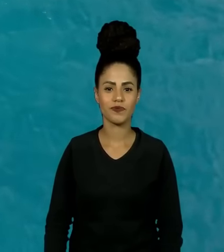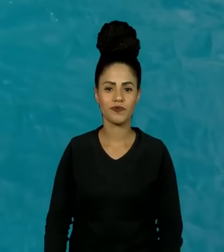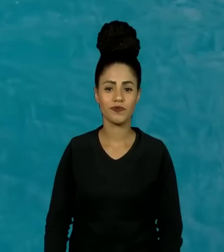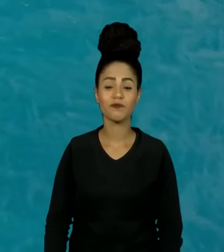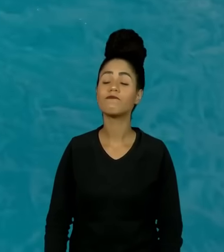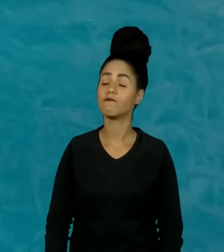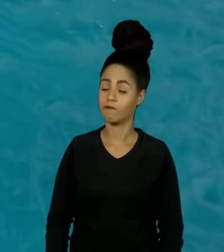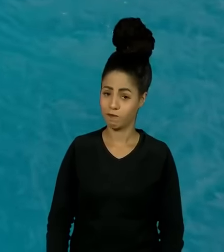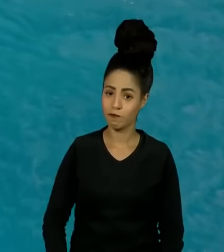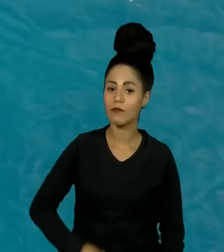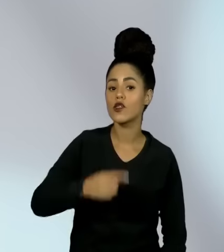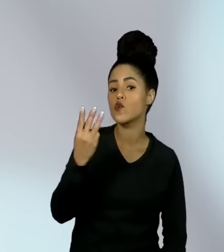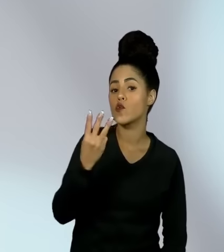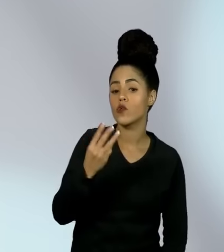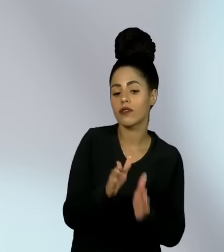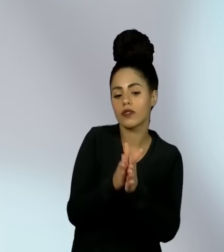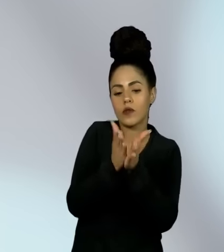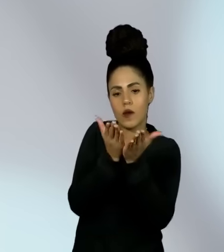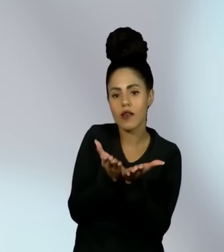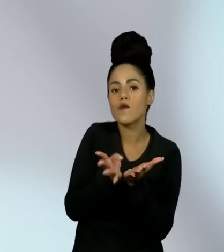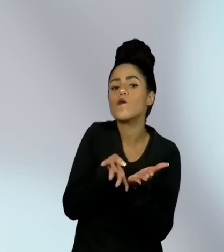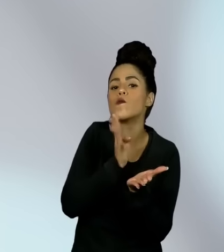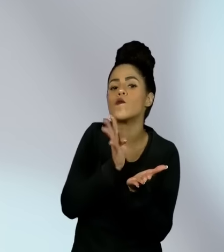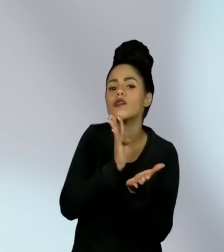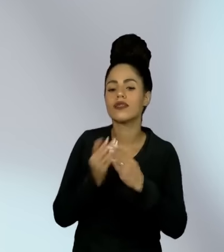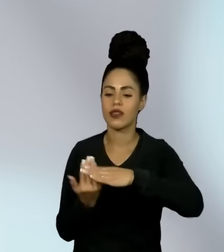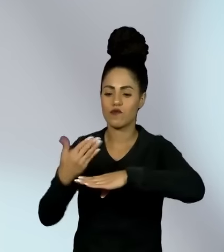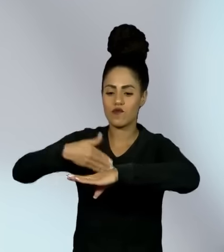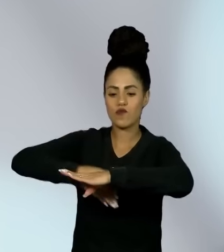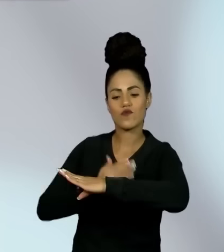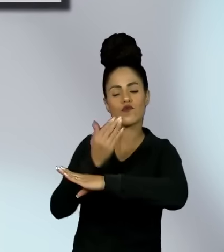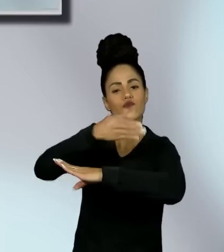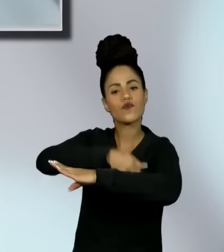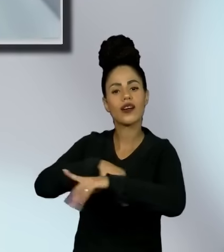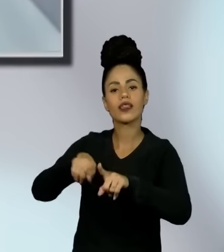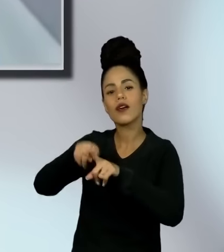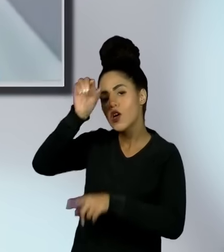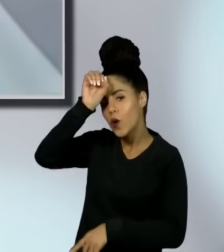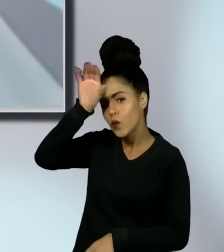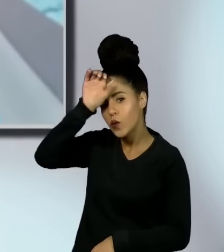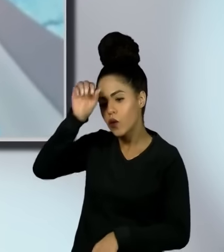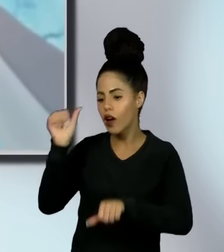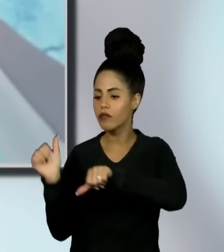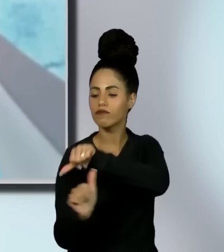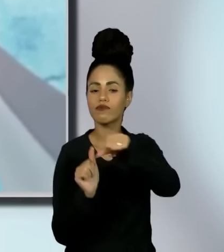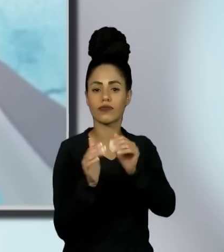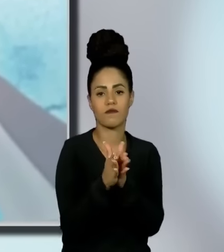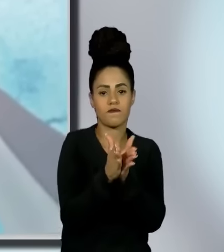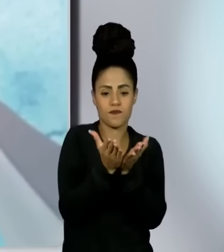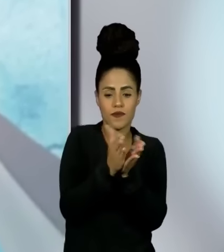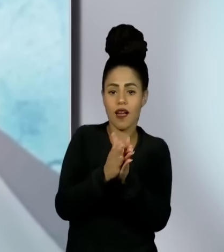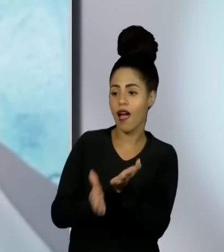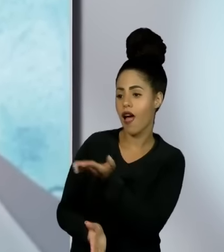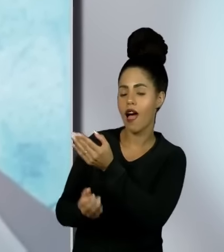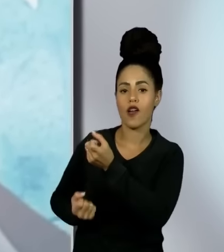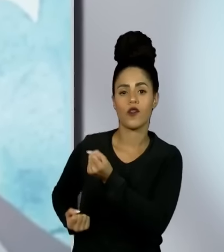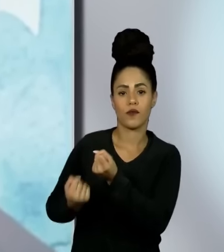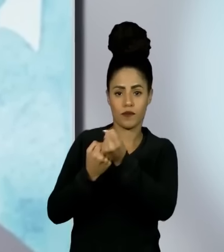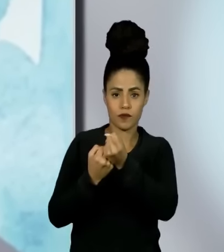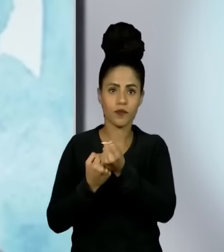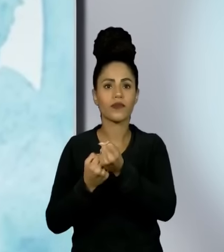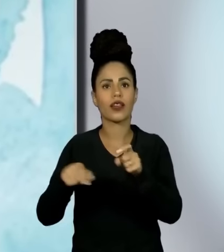O terceiro livro da série, Conhecendo as Baleias e os Golfinhos, foi transformado em audiolivro, com o apoio da Fundação